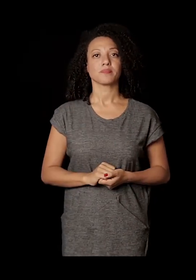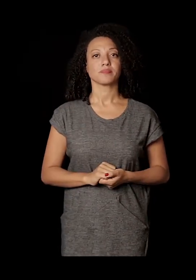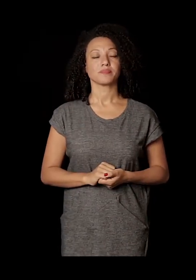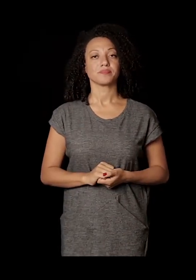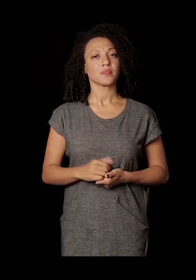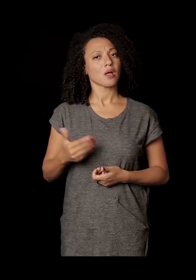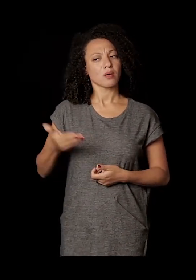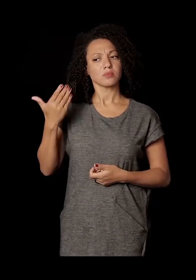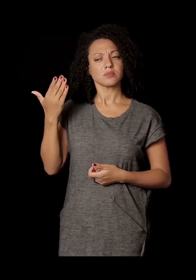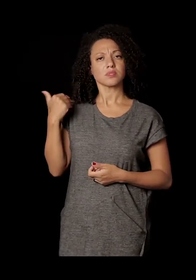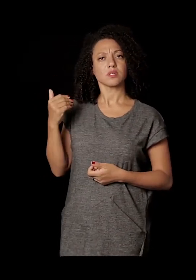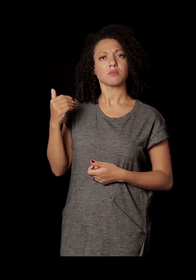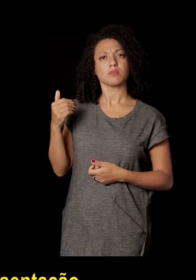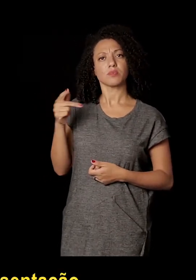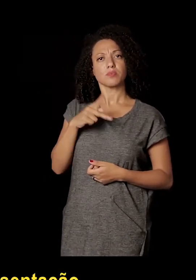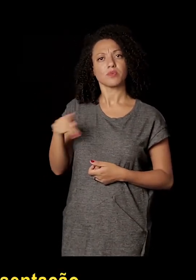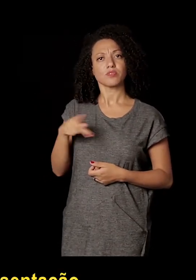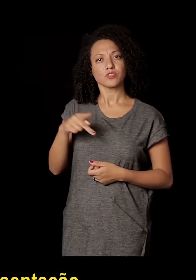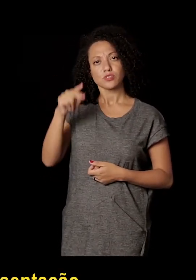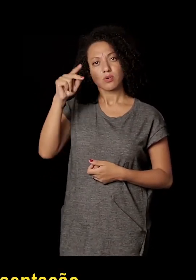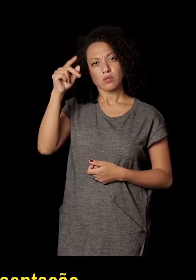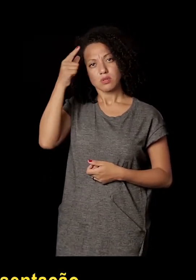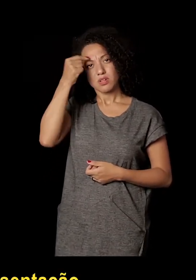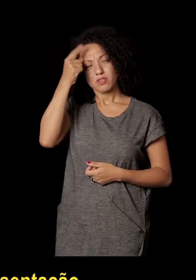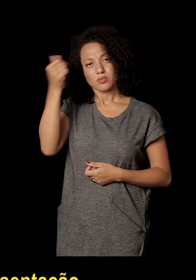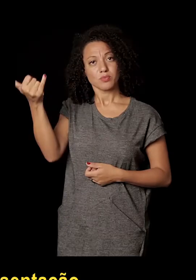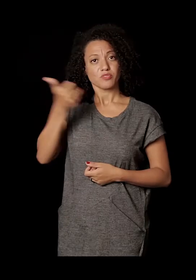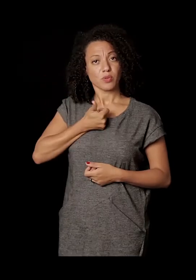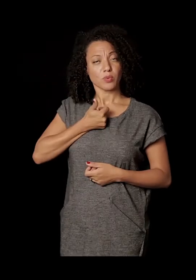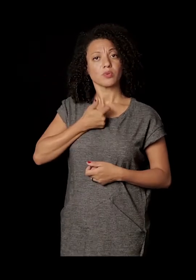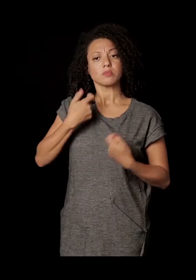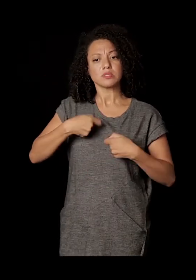profesor en la universidad me decía, cuando tenía que preparar una charla,